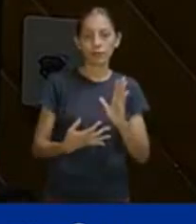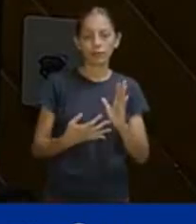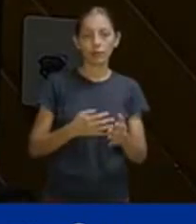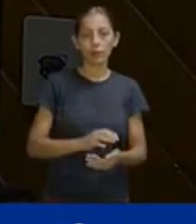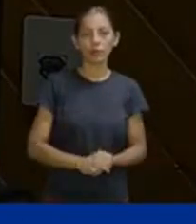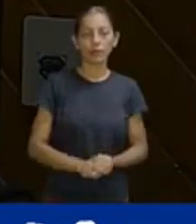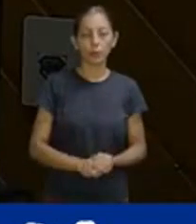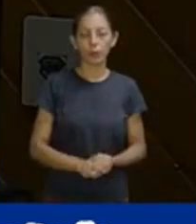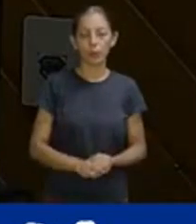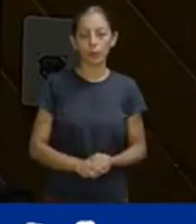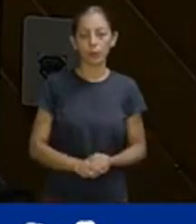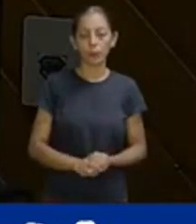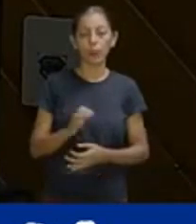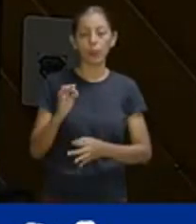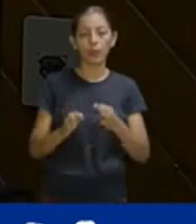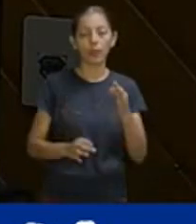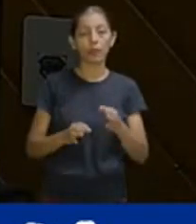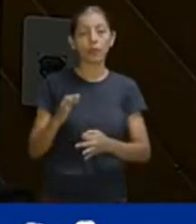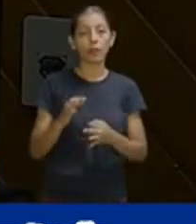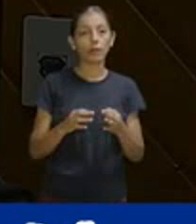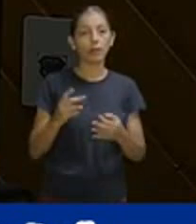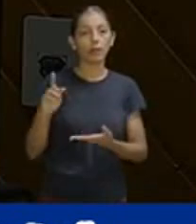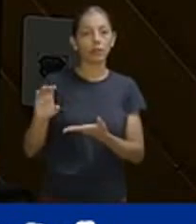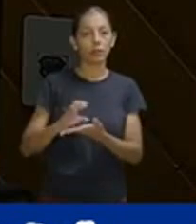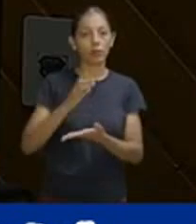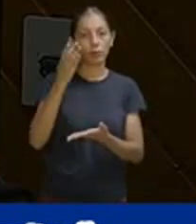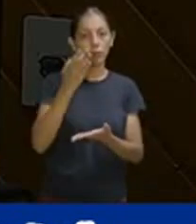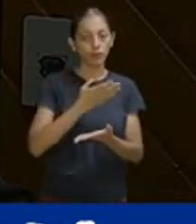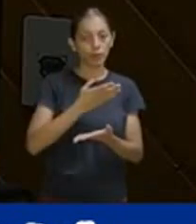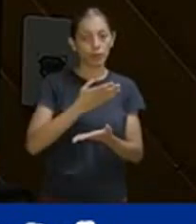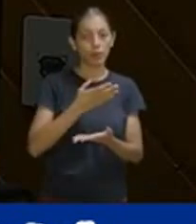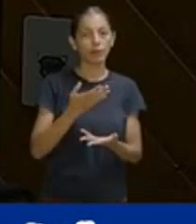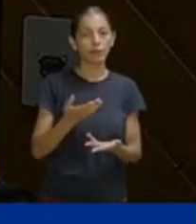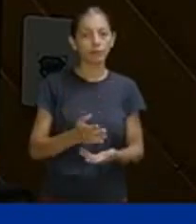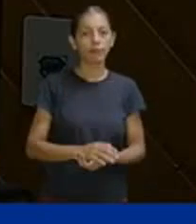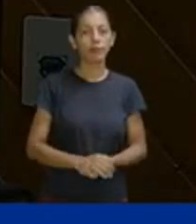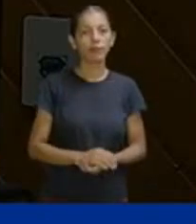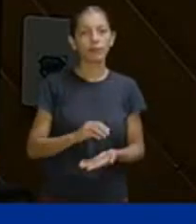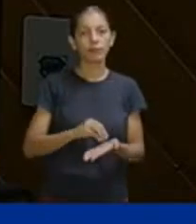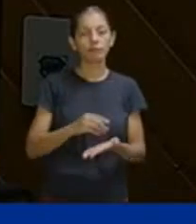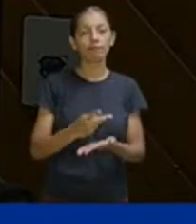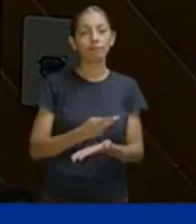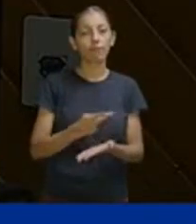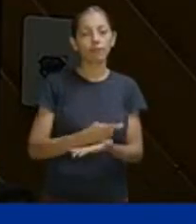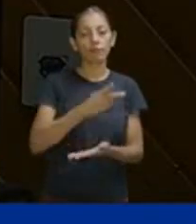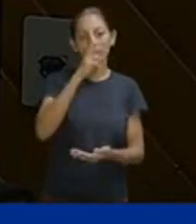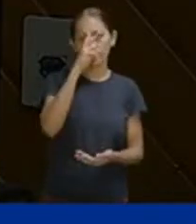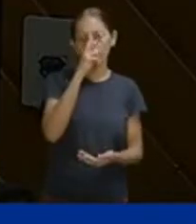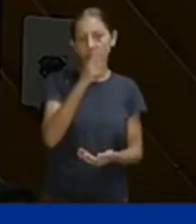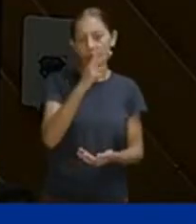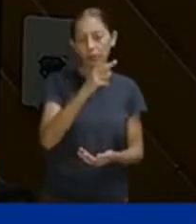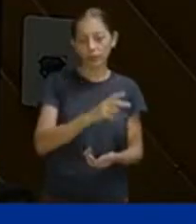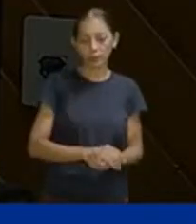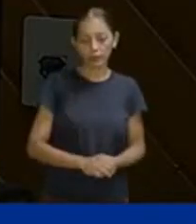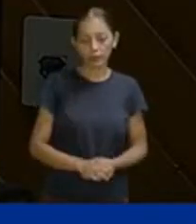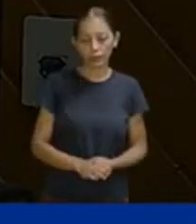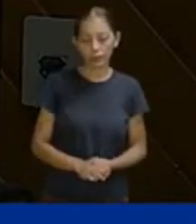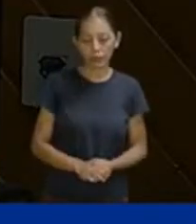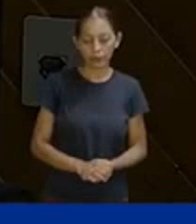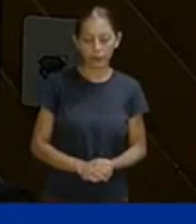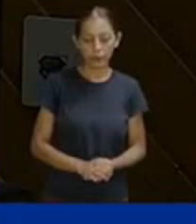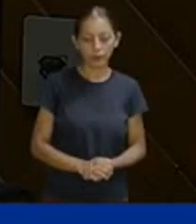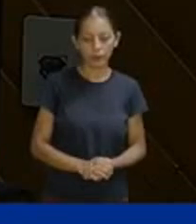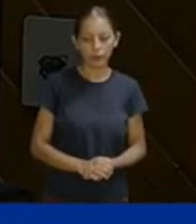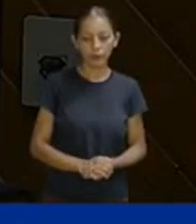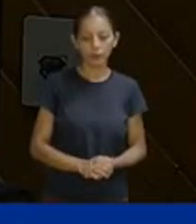que o julgamento das contas como não prestada acarreta a ausência de quitação eleitoral, situação que, por si